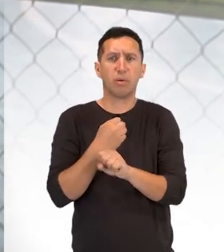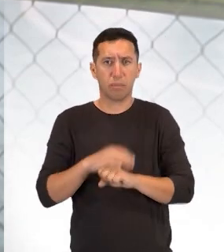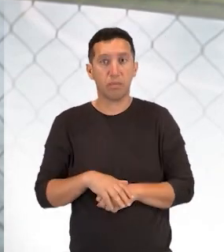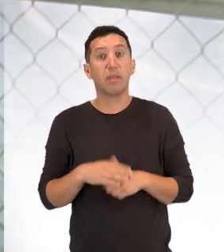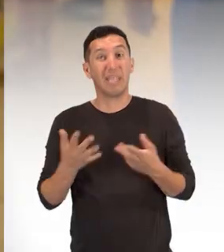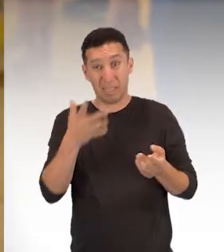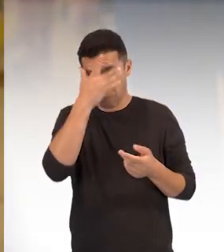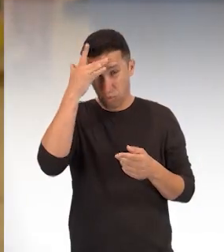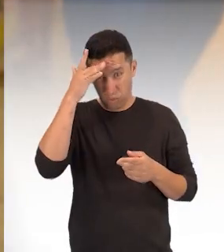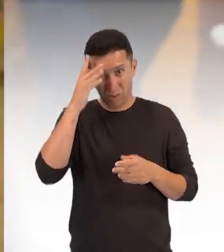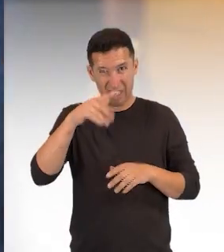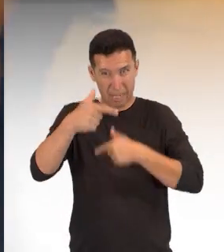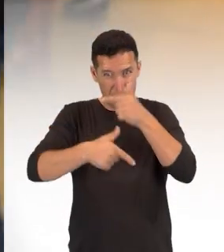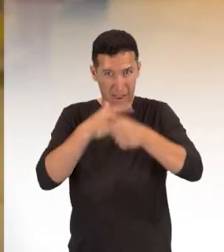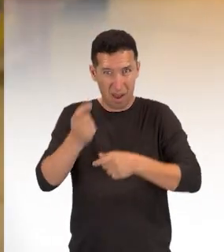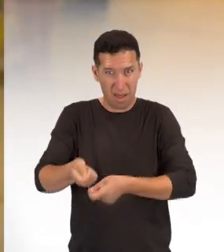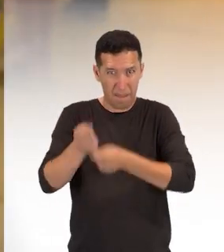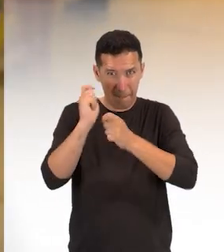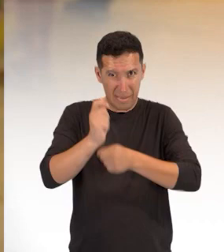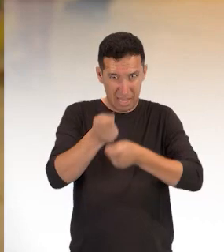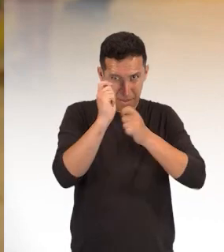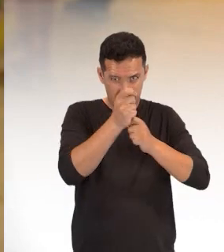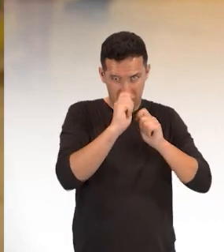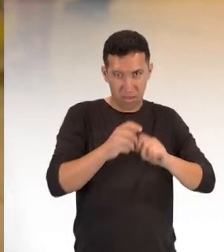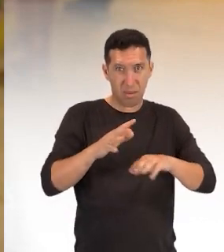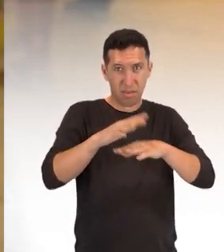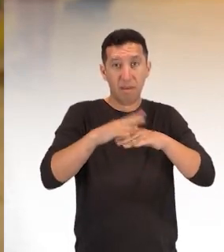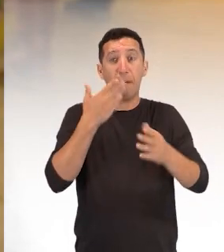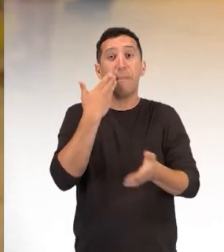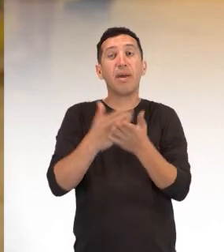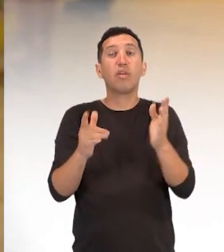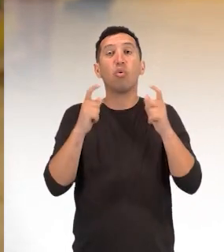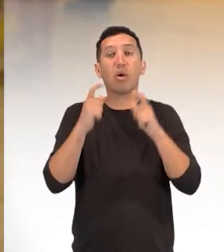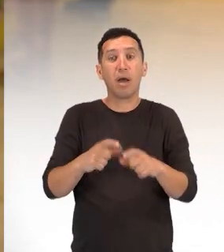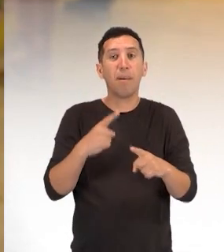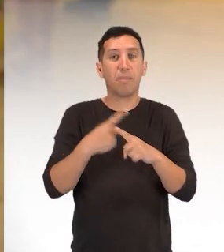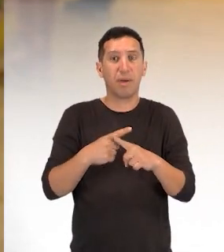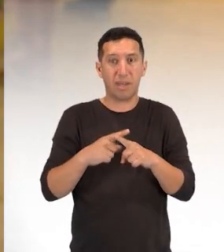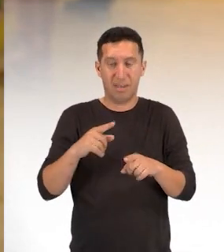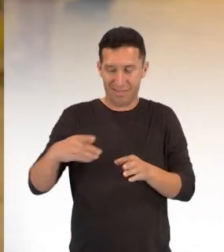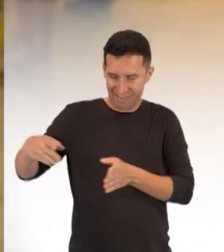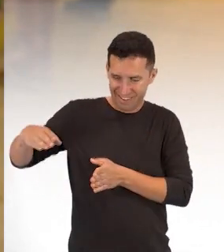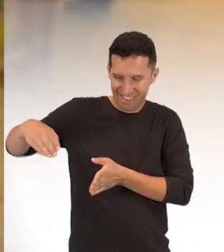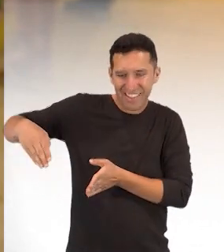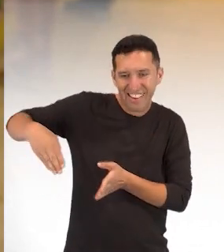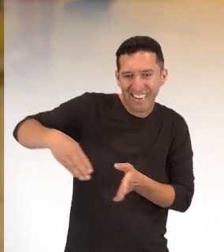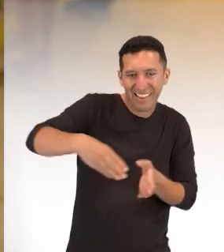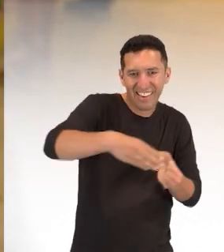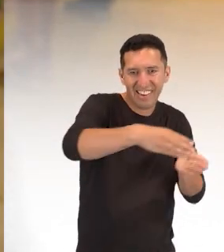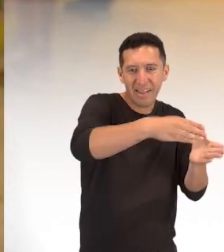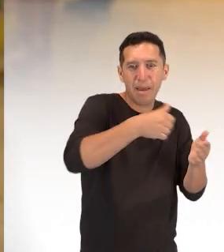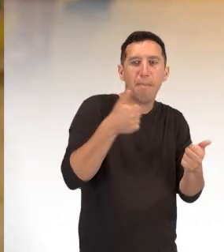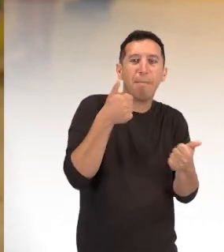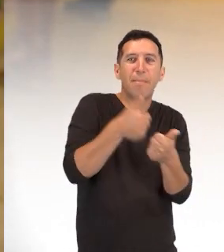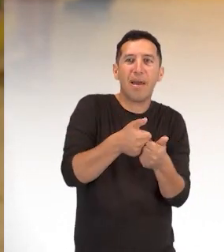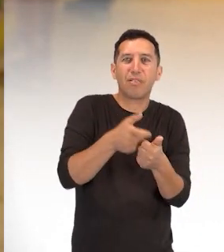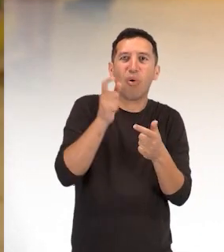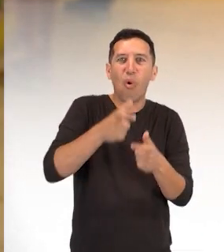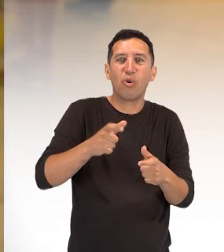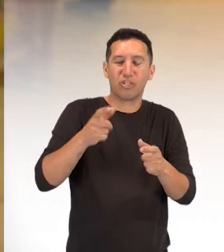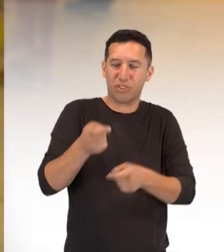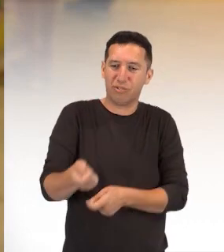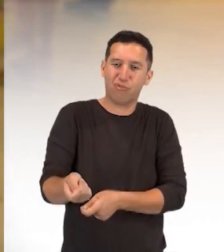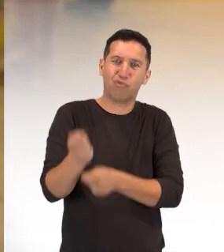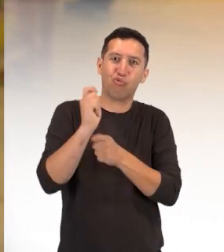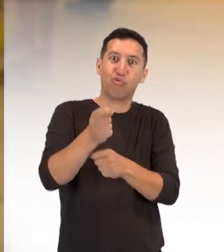sobre esta obra. Os pescadores vão perder os seus territórios, porque a linha da hidrovia ela passa exatamente nos